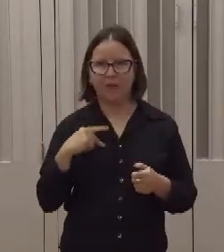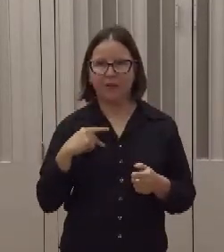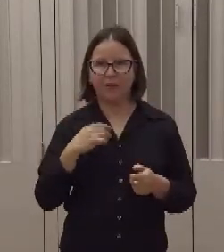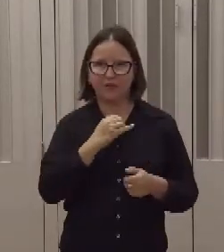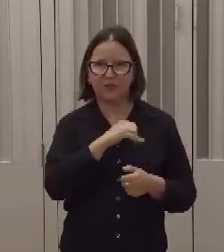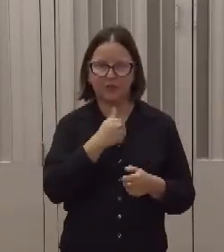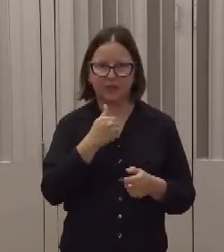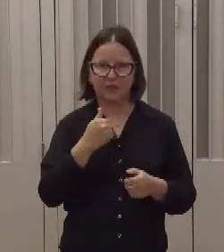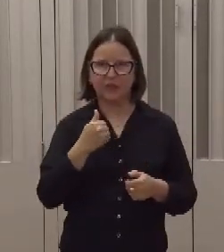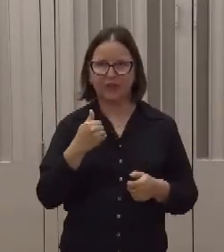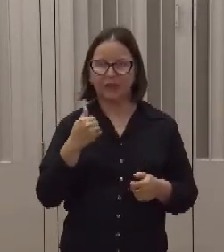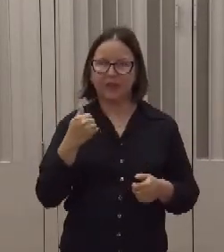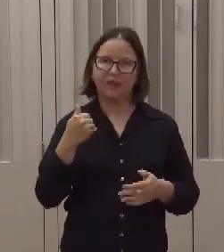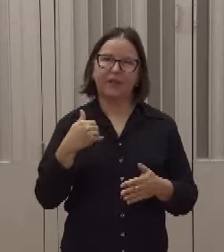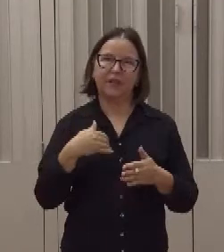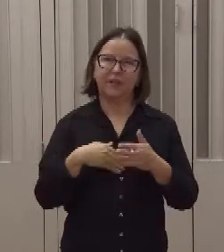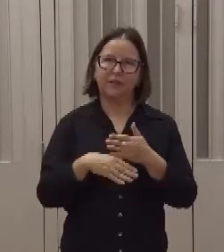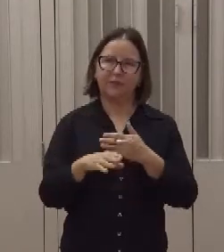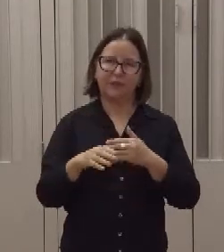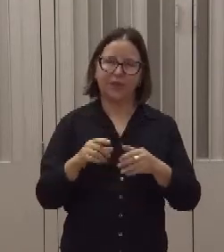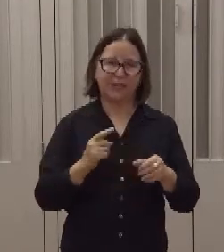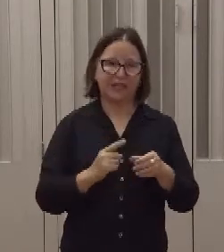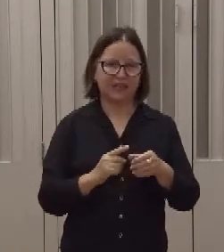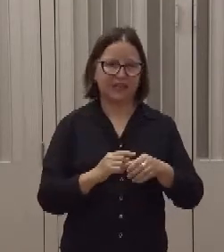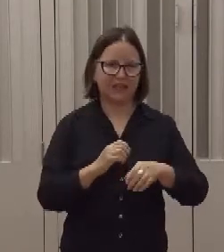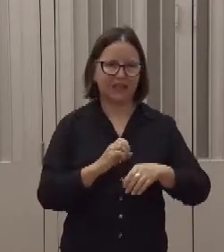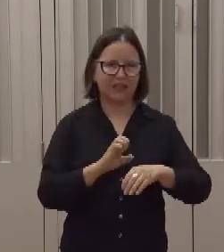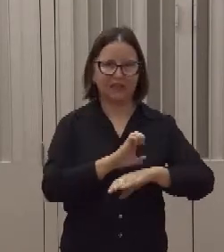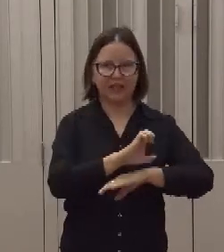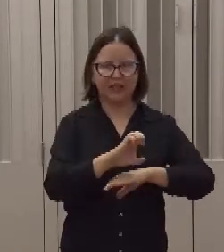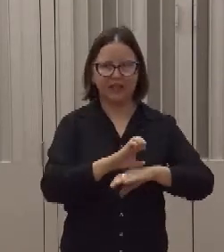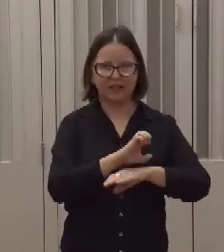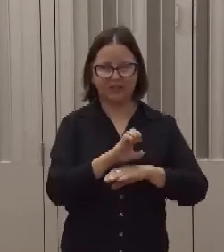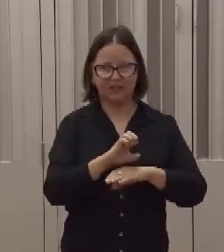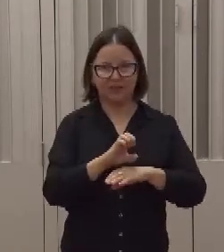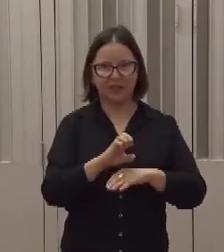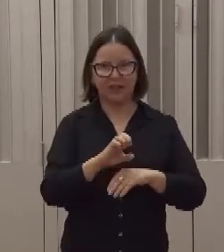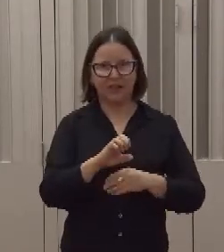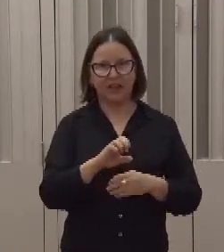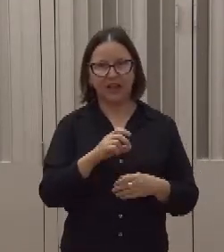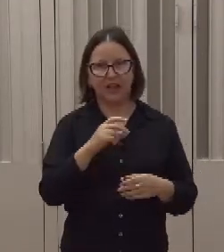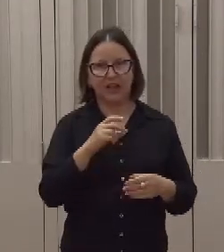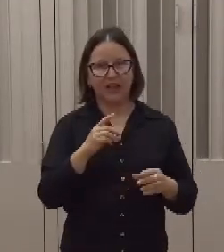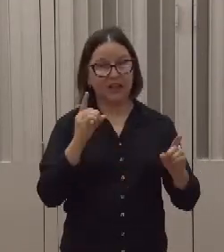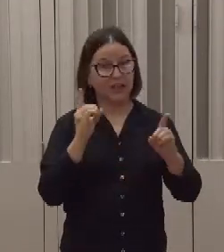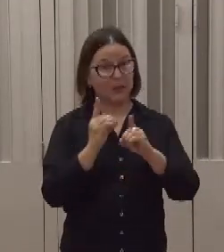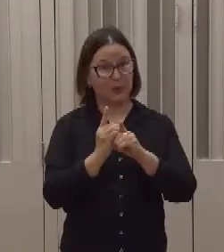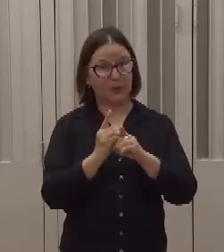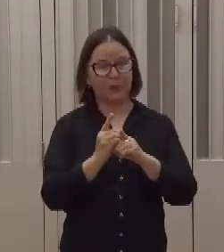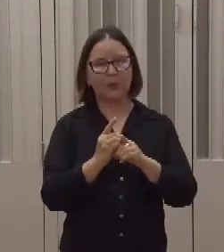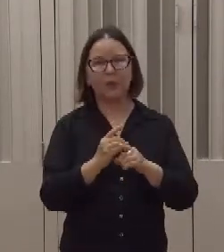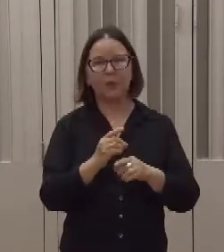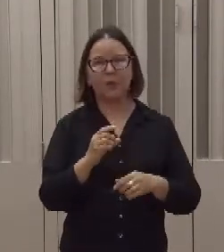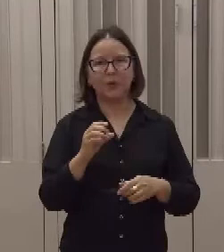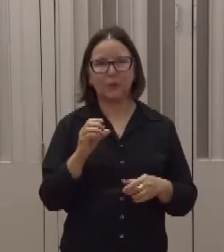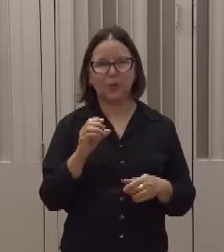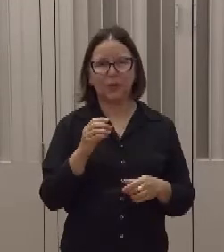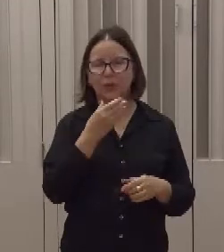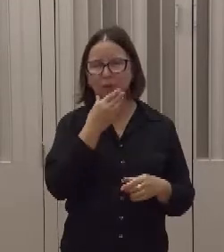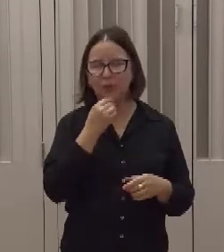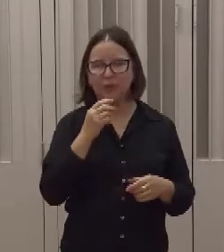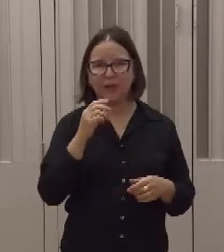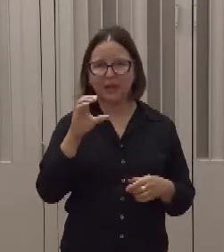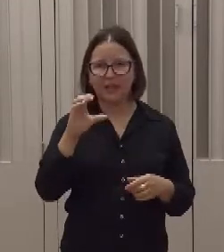algumas termas de Éfeso, e tendo notado que Cerinto se encontrava no mesmo local, ele precipitou-se